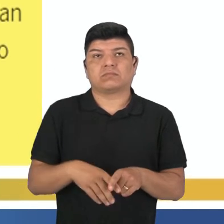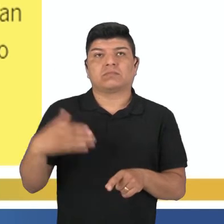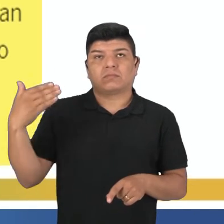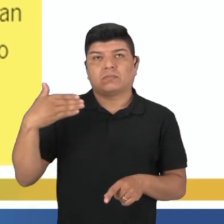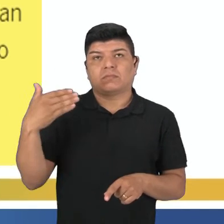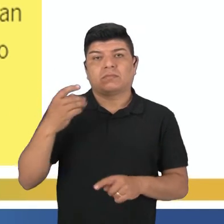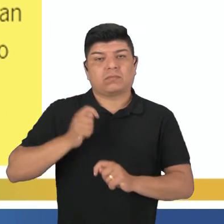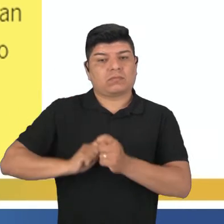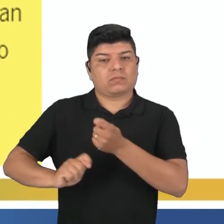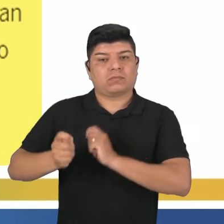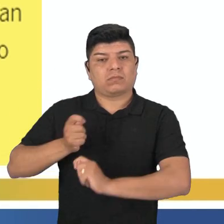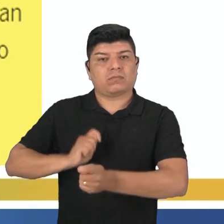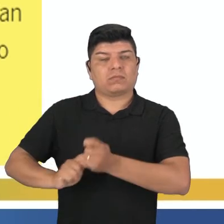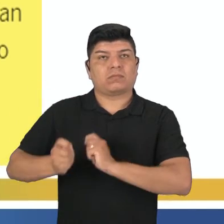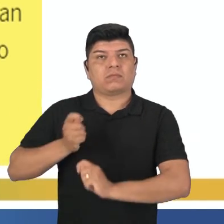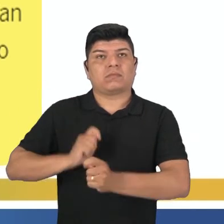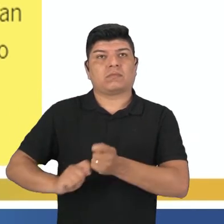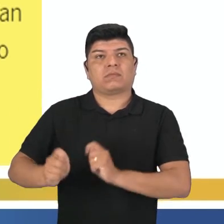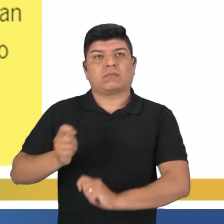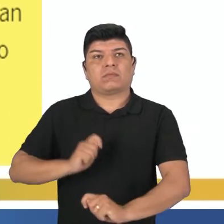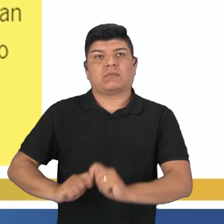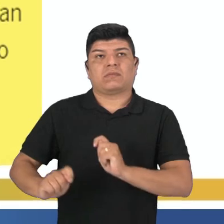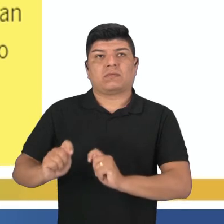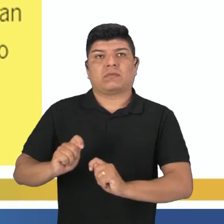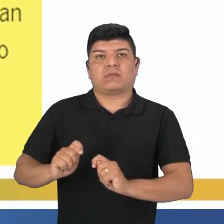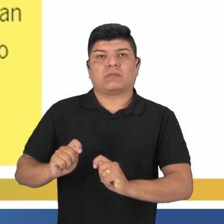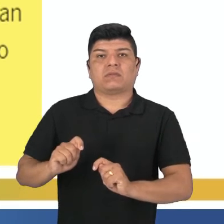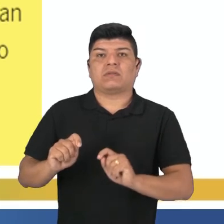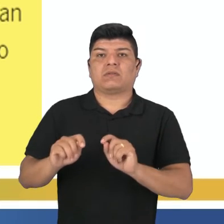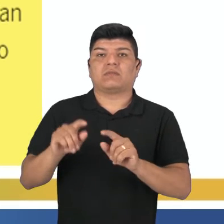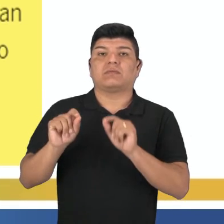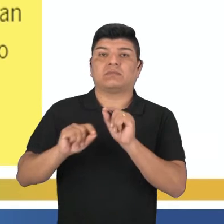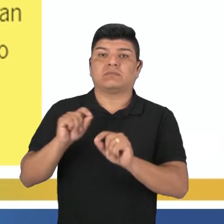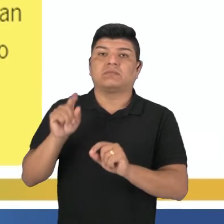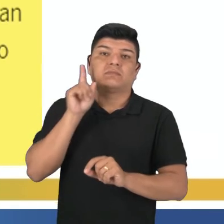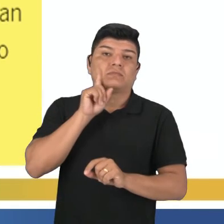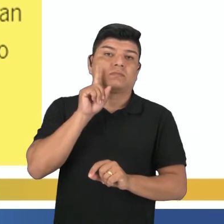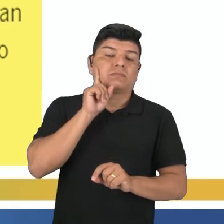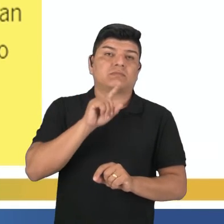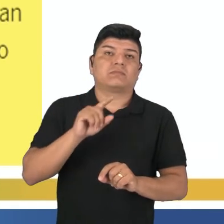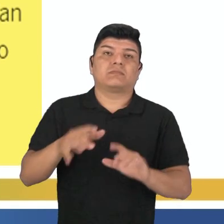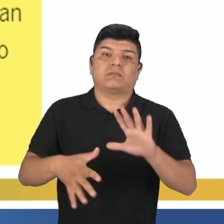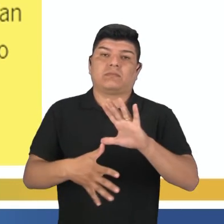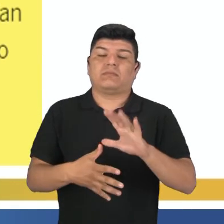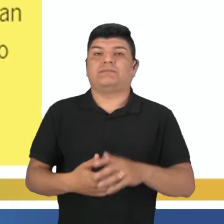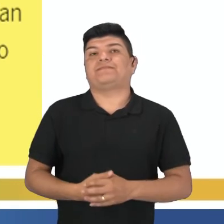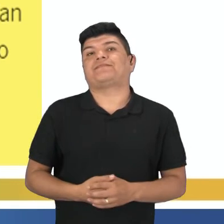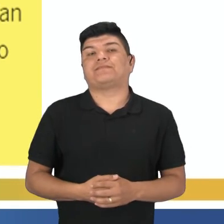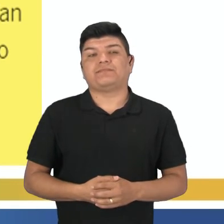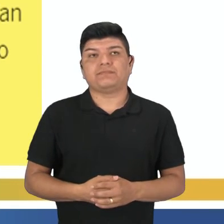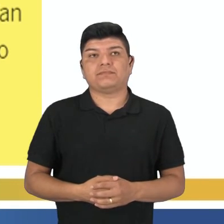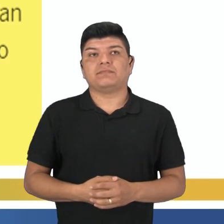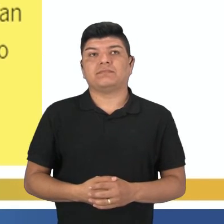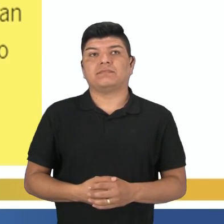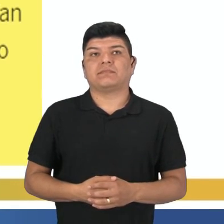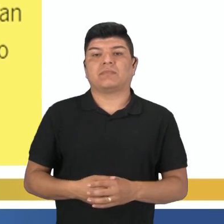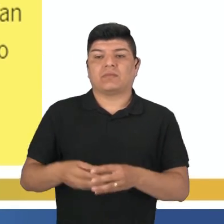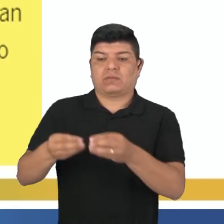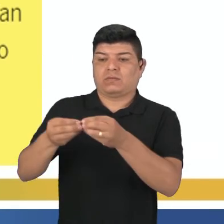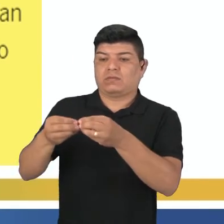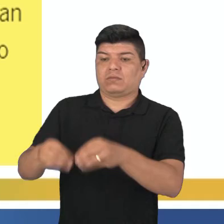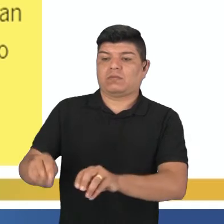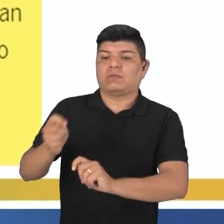secuelas econômicas da Covid-19 em la classe média latino-americana, ou seja, as